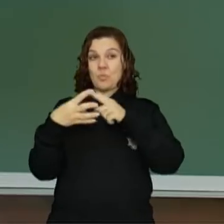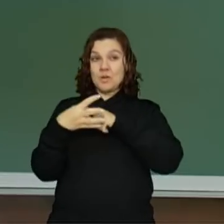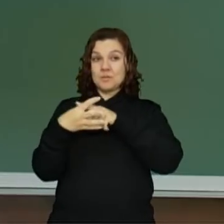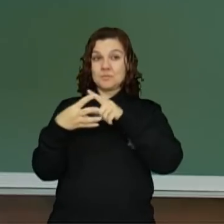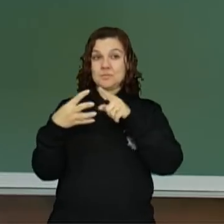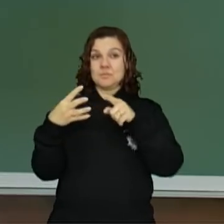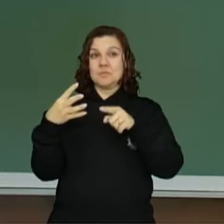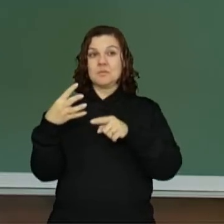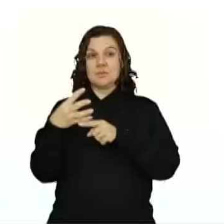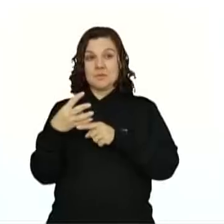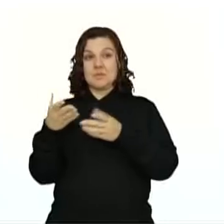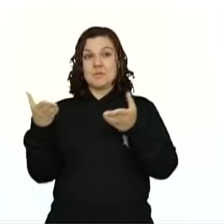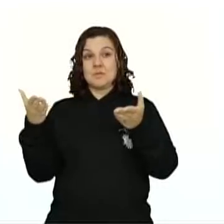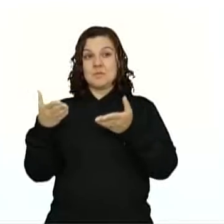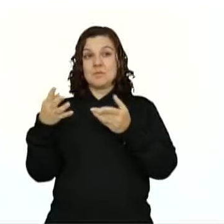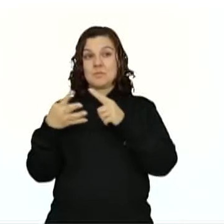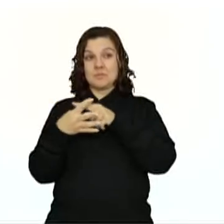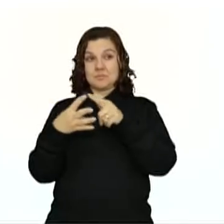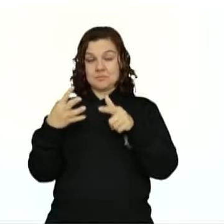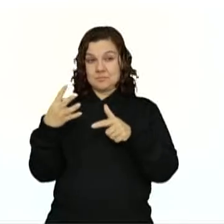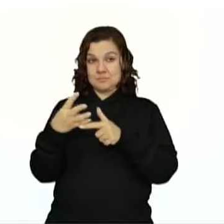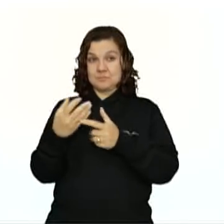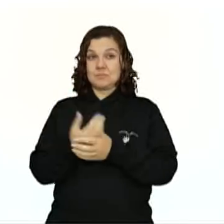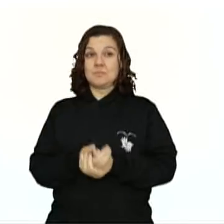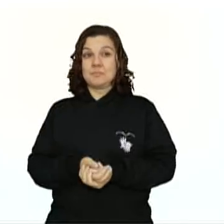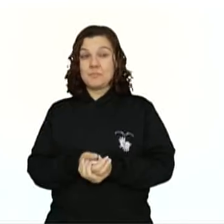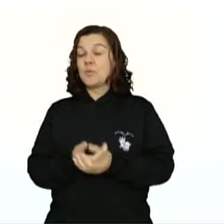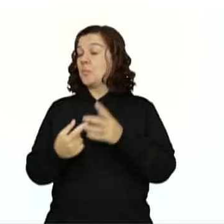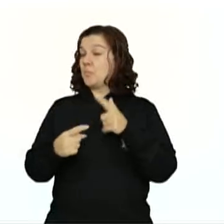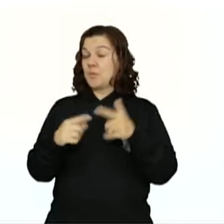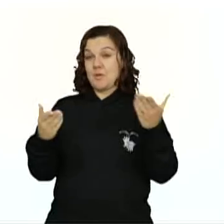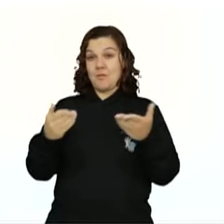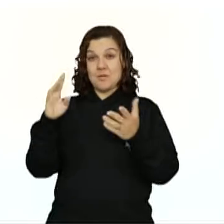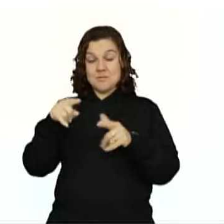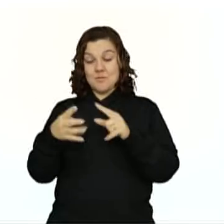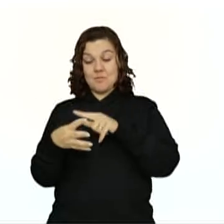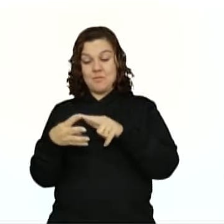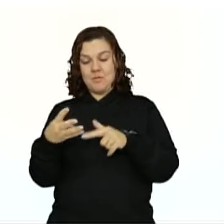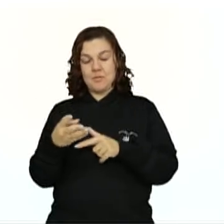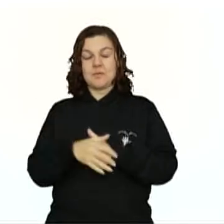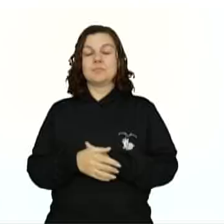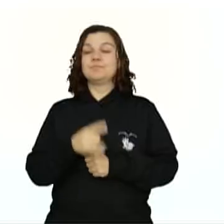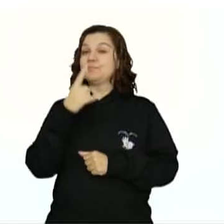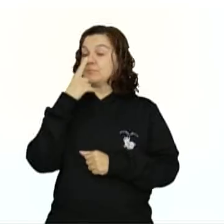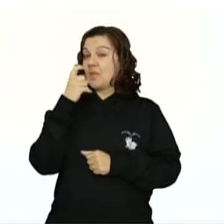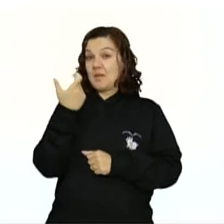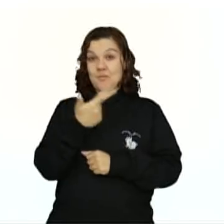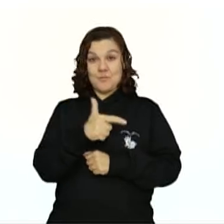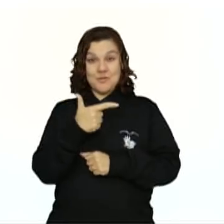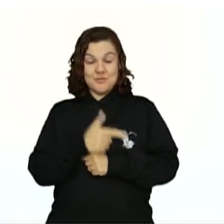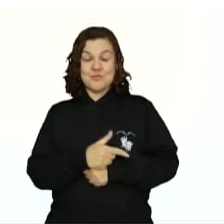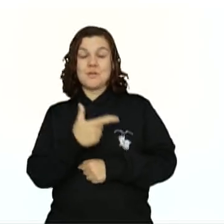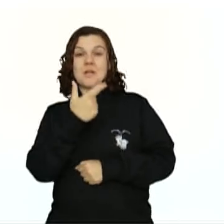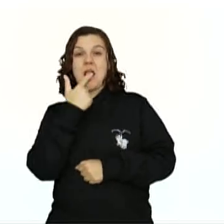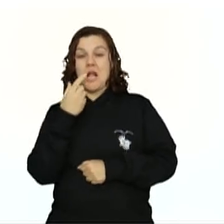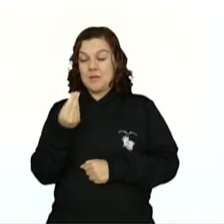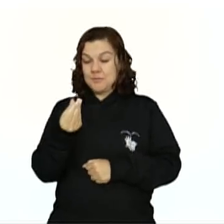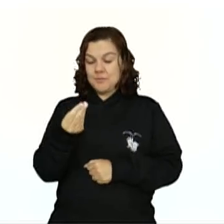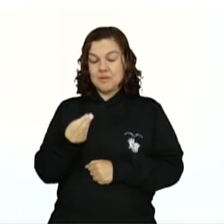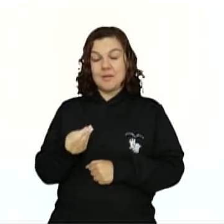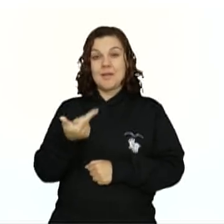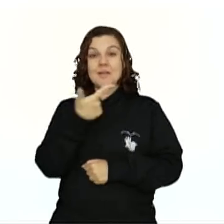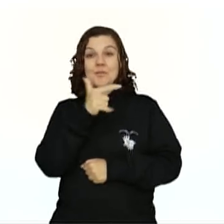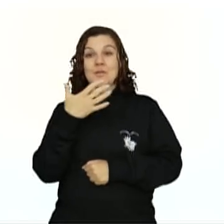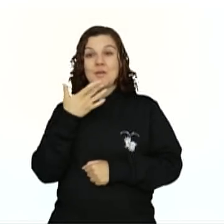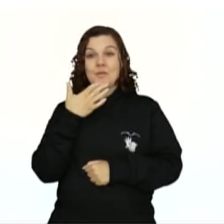São 4, agora são 4. Por que são 4? Diz o texto. Inodora, insípida, incolor